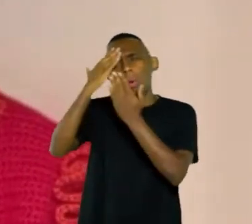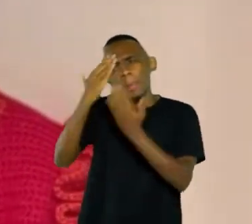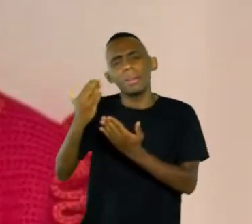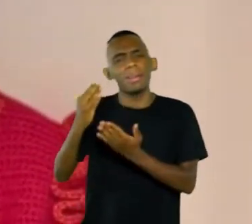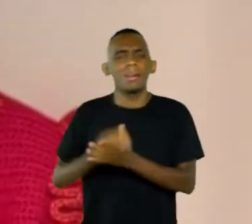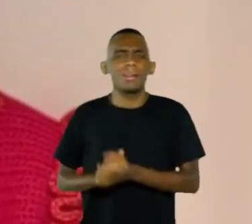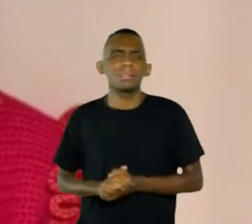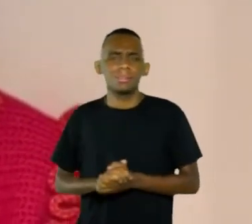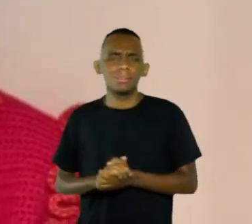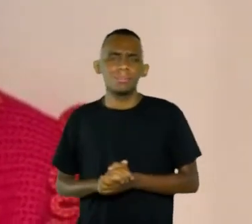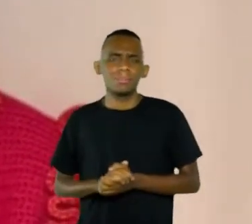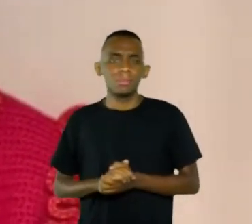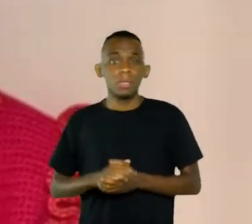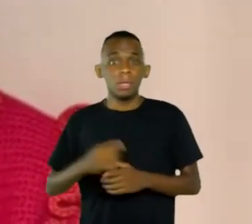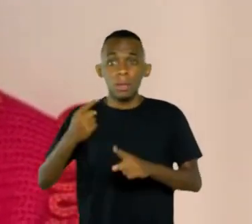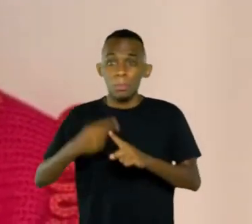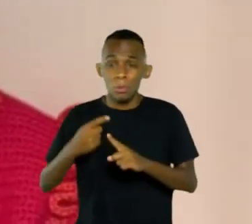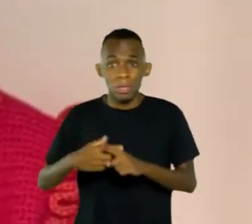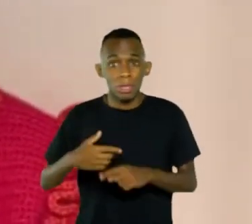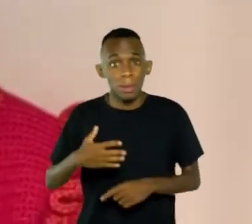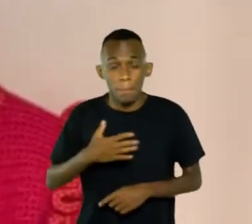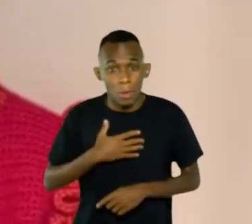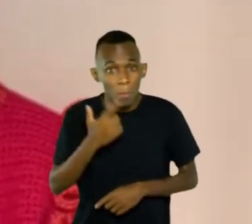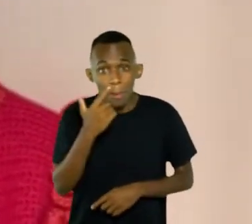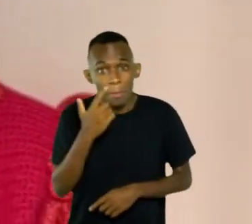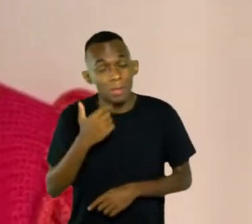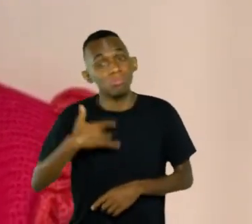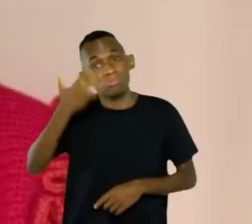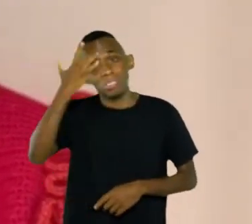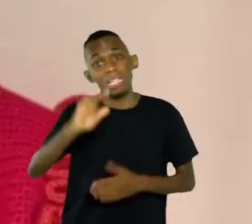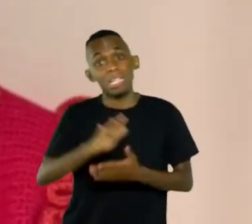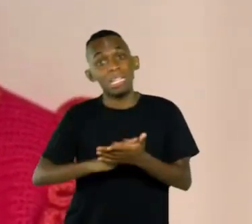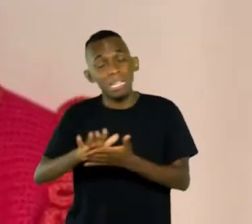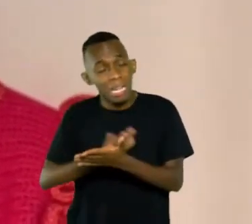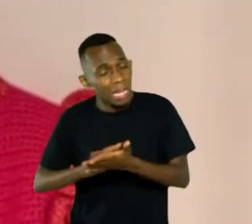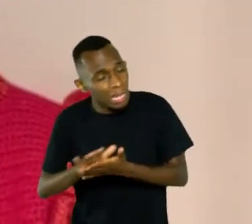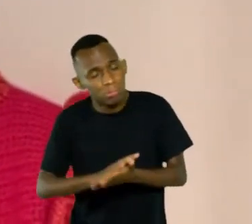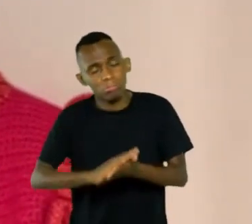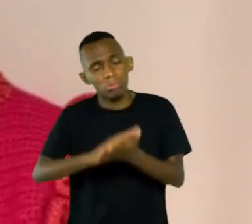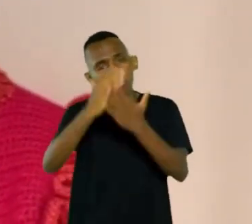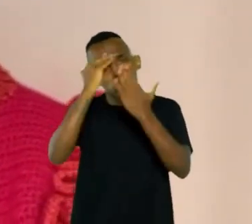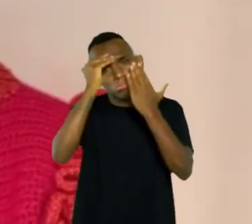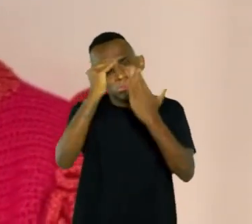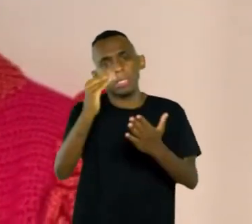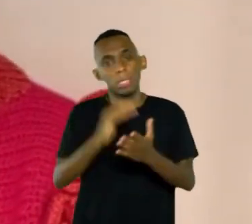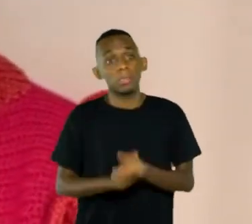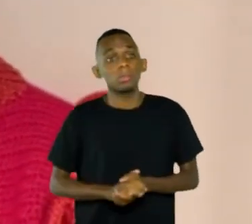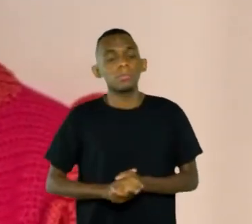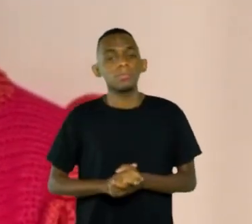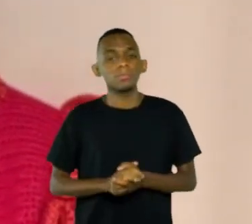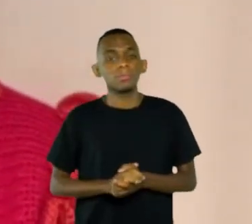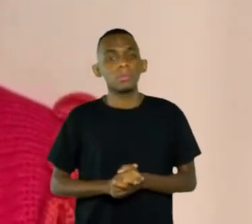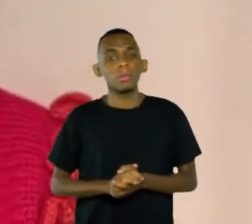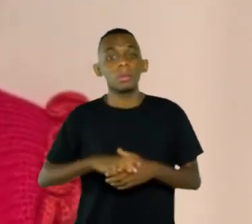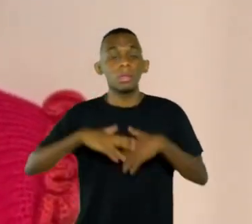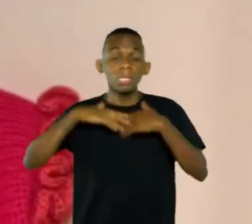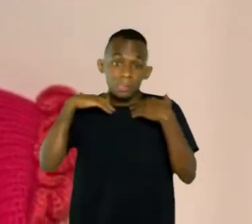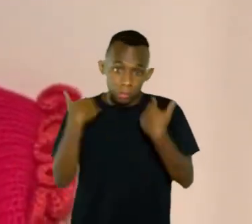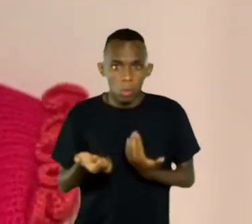sei nada sobre meu pai. O que você está fazendo pelo Francisco é muito maravilhoso. Então, assim, eu acho